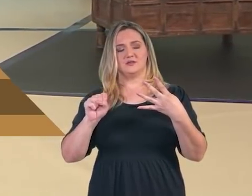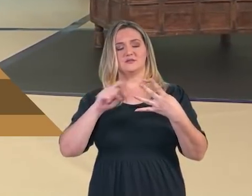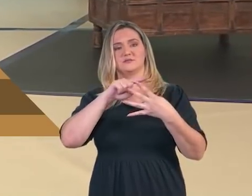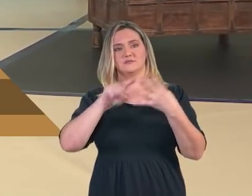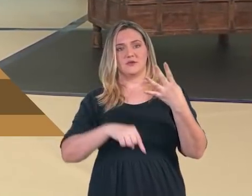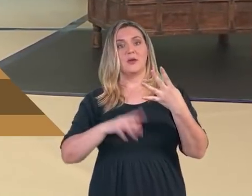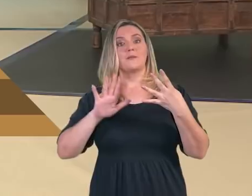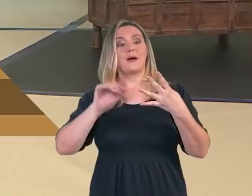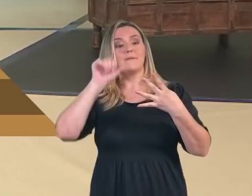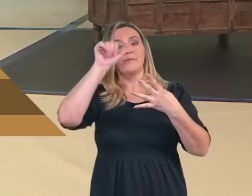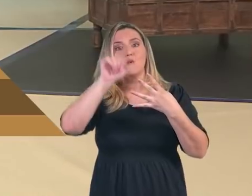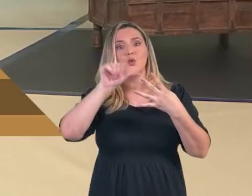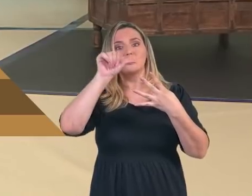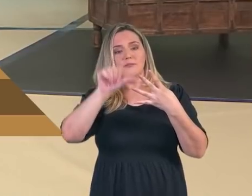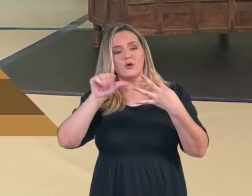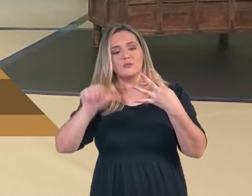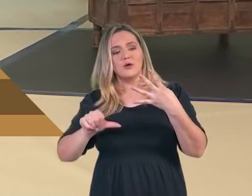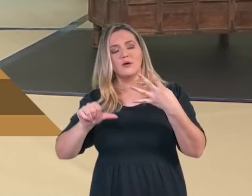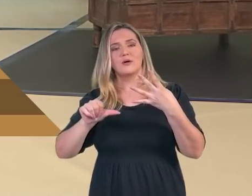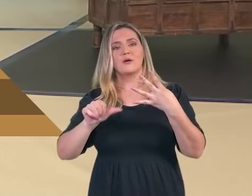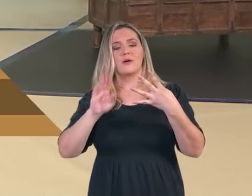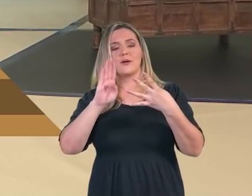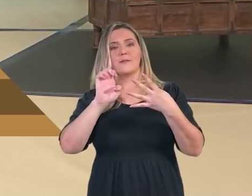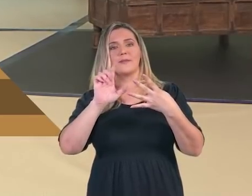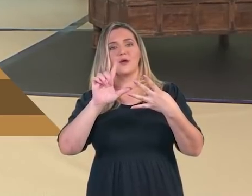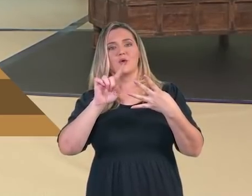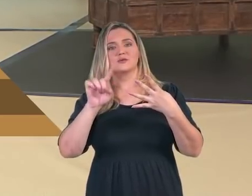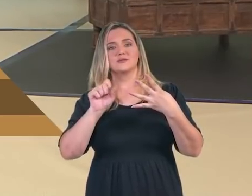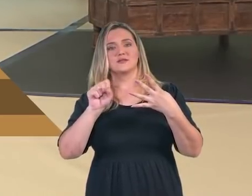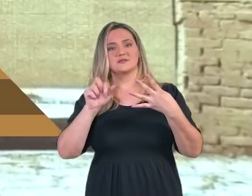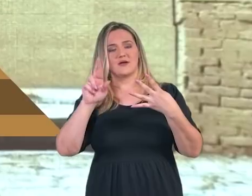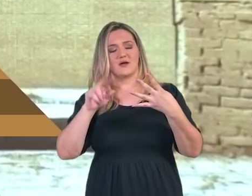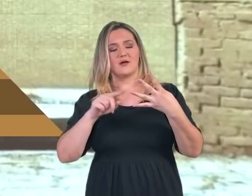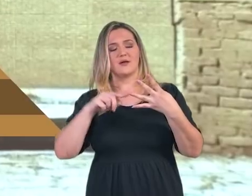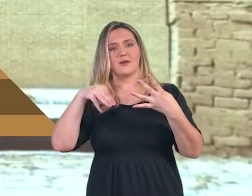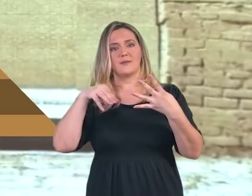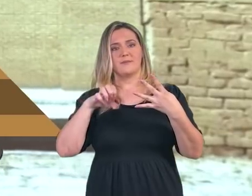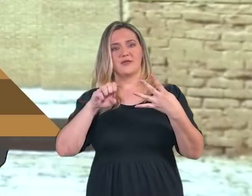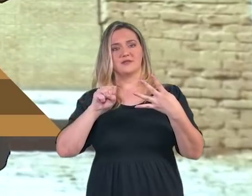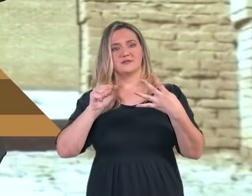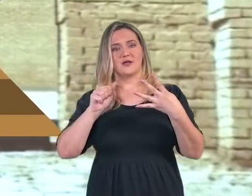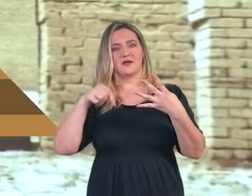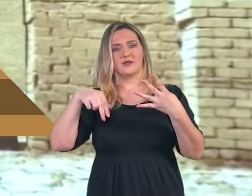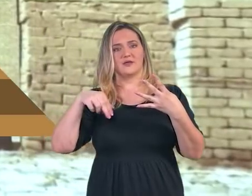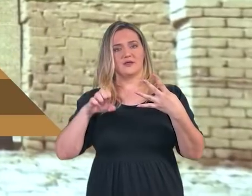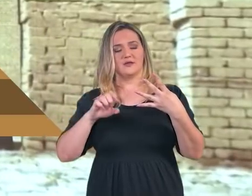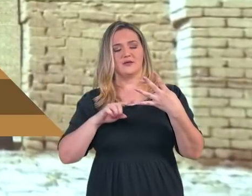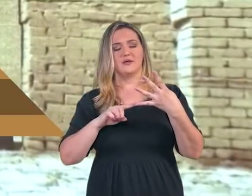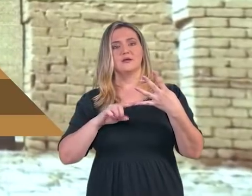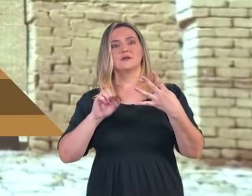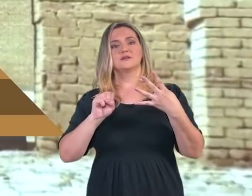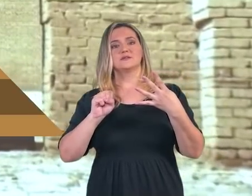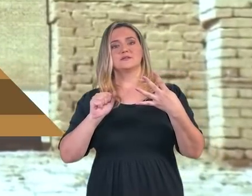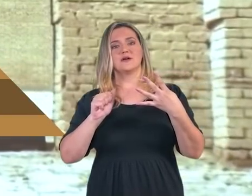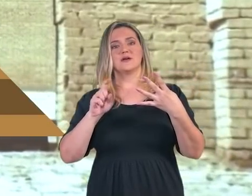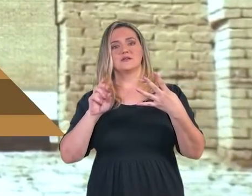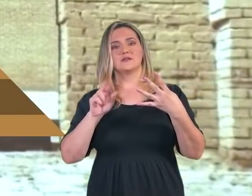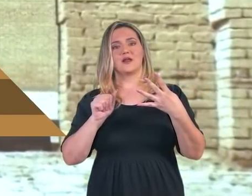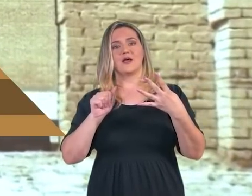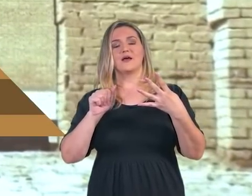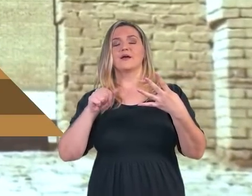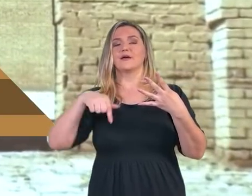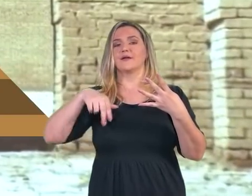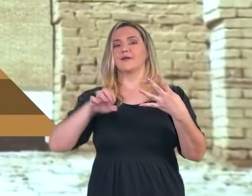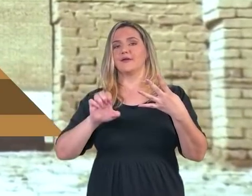Beltesazar, Sadraque, Mesaque e Abdinego. Para nós, isto poderia não ser grande coisa, mudar o